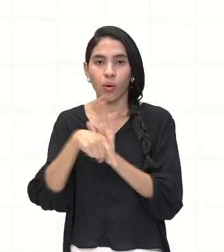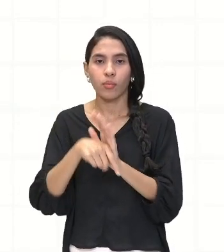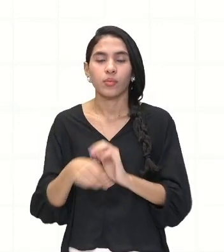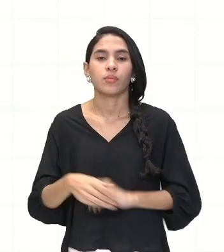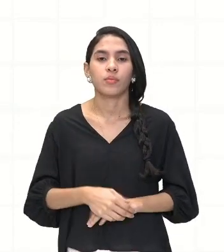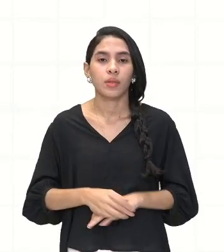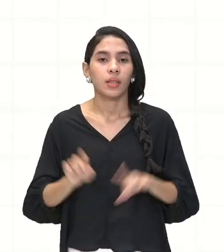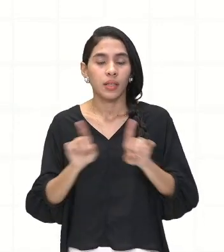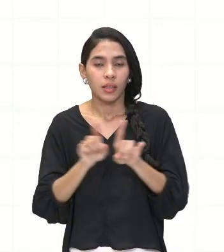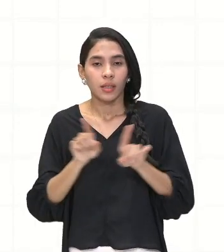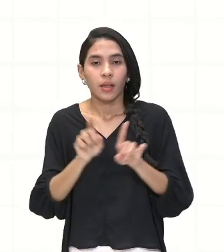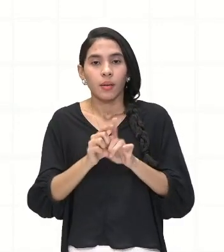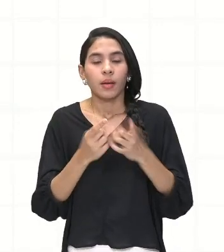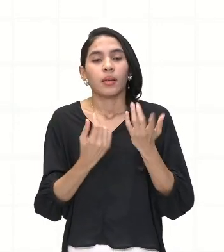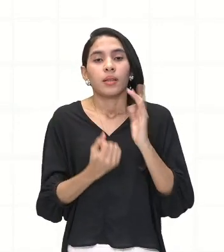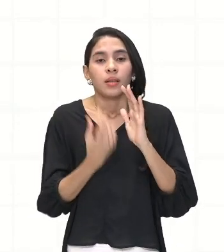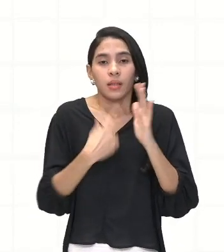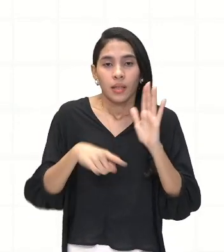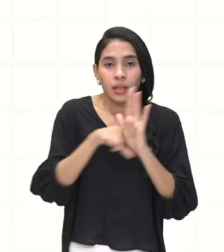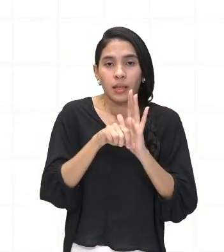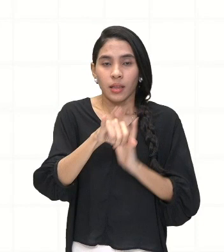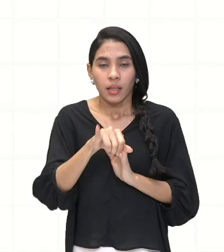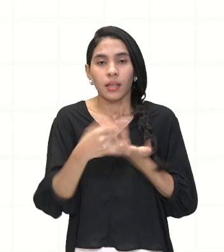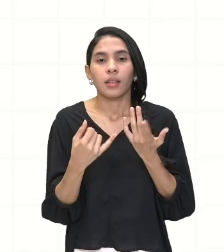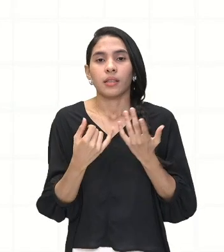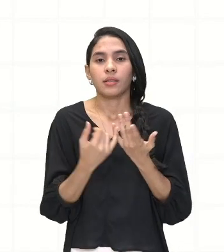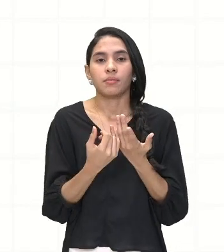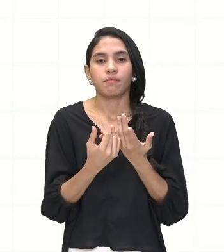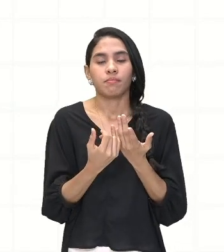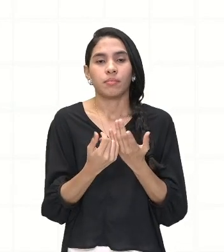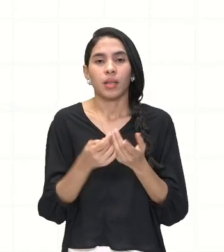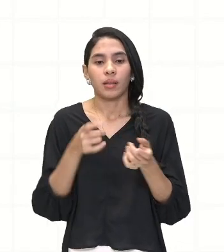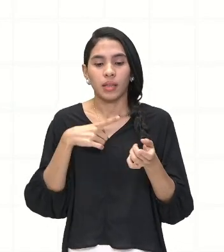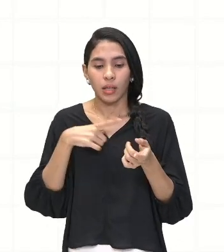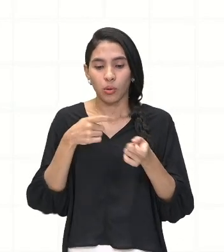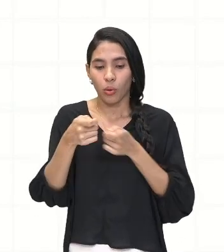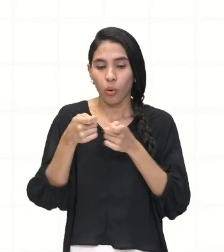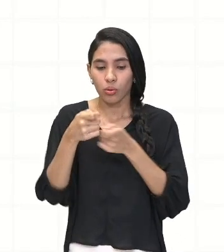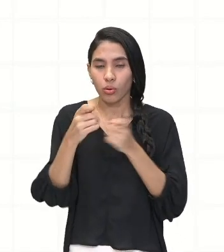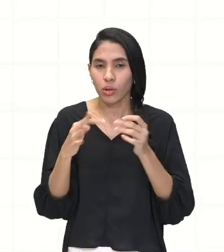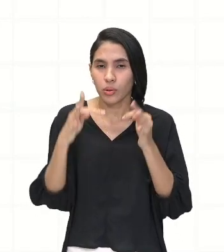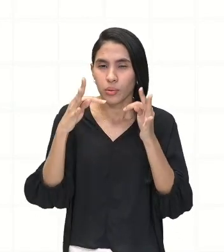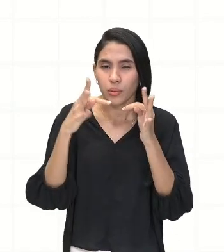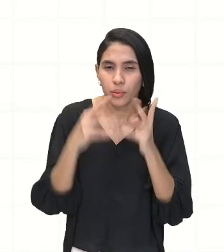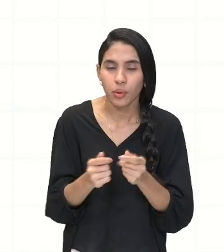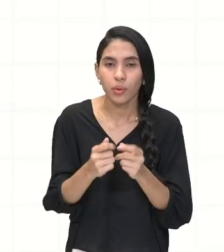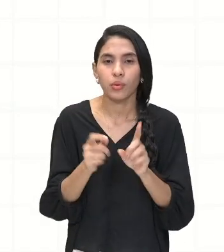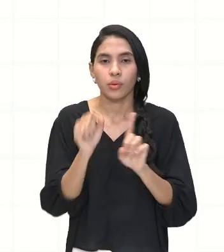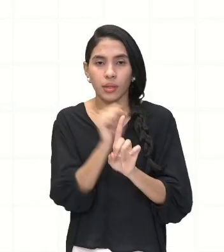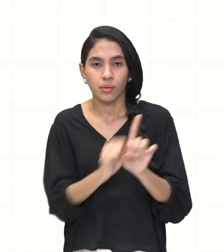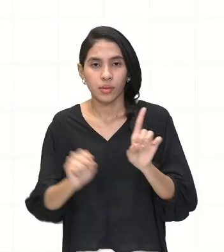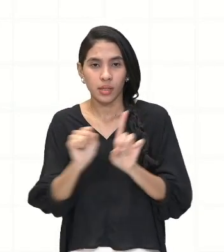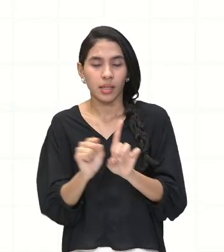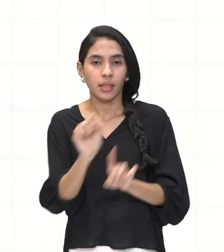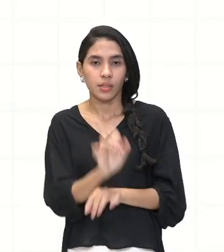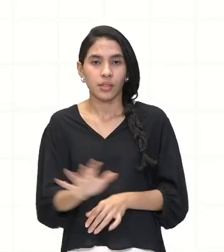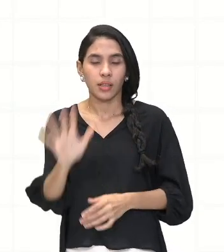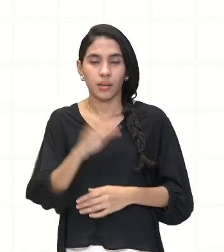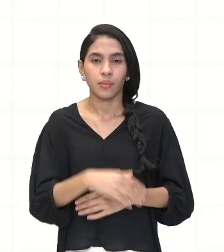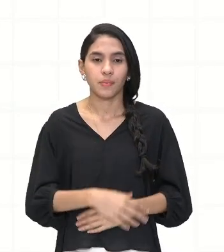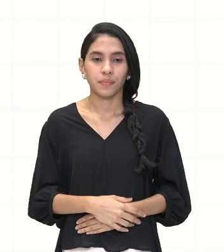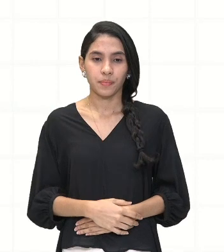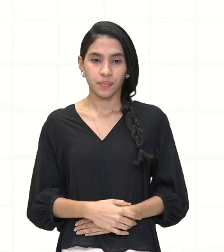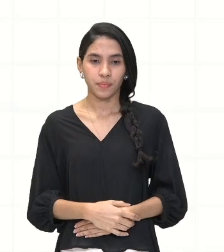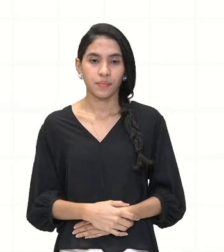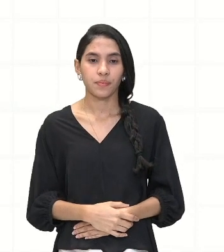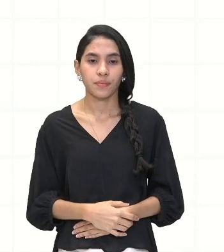para consolidar ainda mais o poder real sobre a igreja e a sociedade em geral.